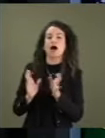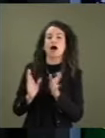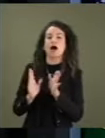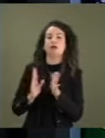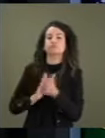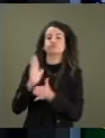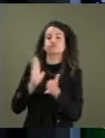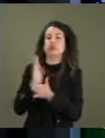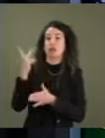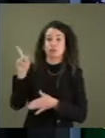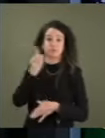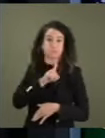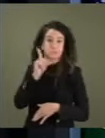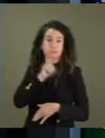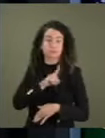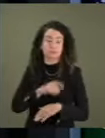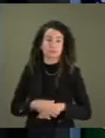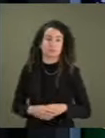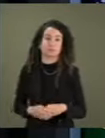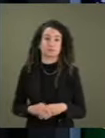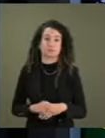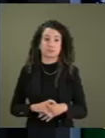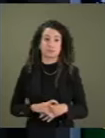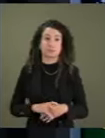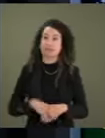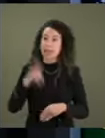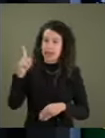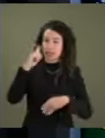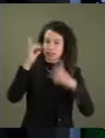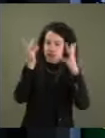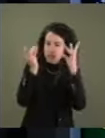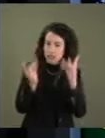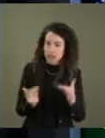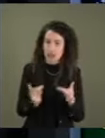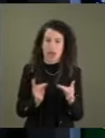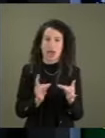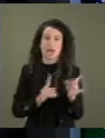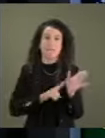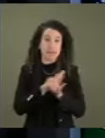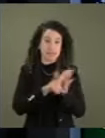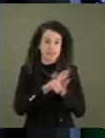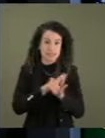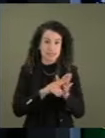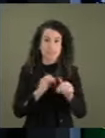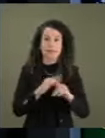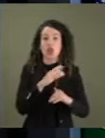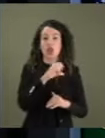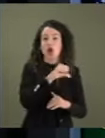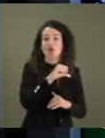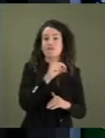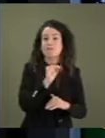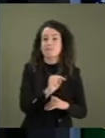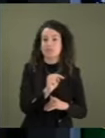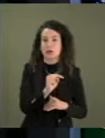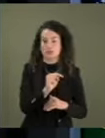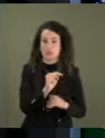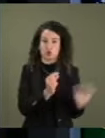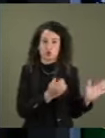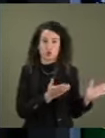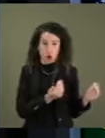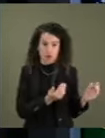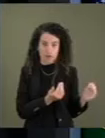Violence, que destrinchou em uma pesquisa com mais de 9.000 adolescentes